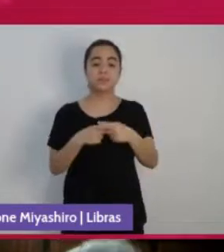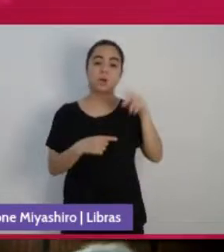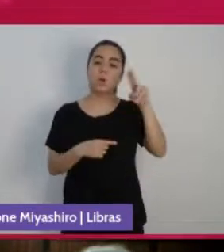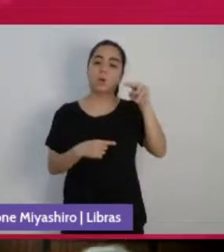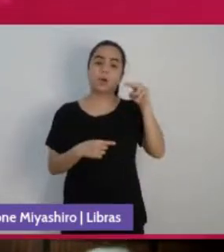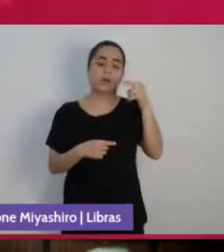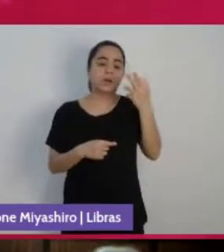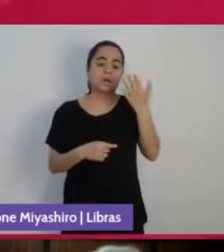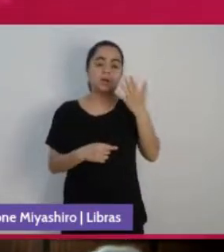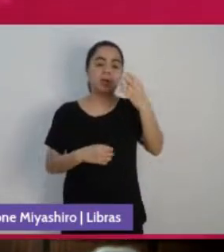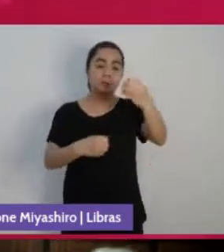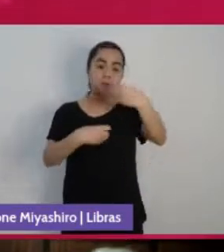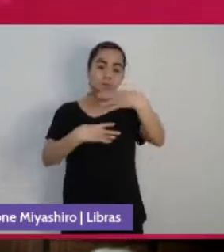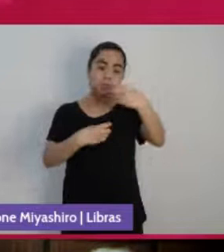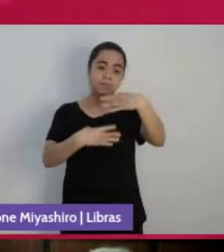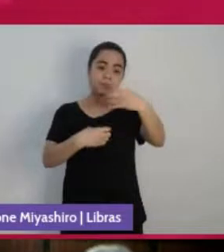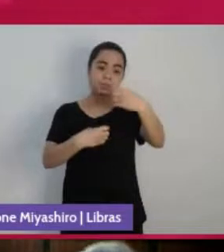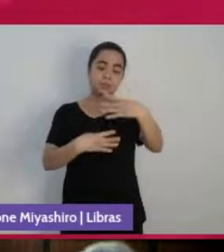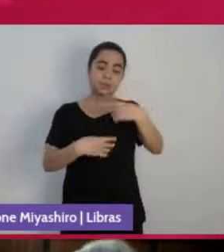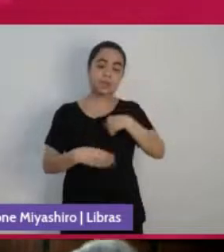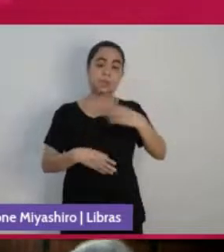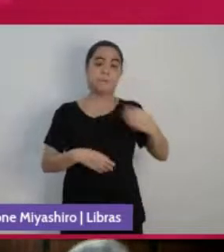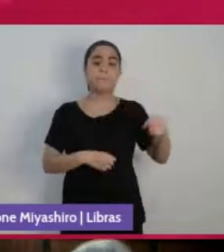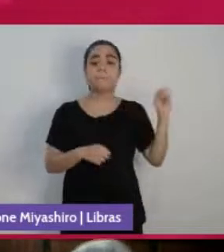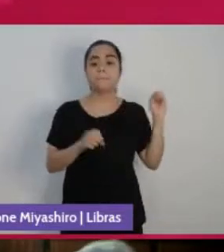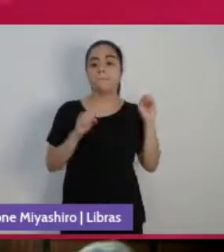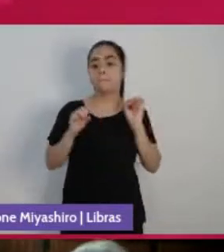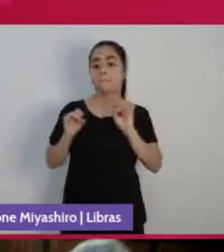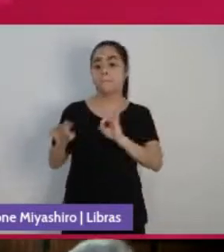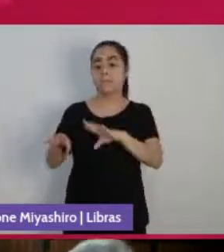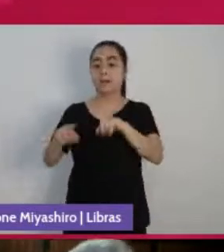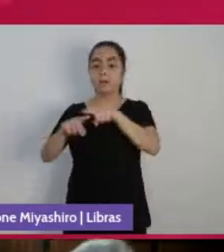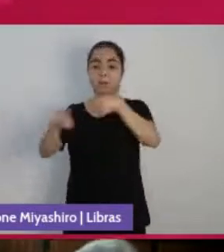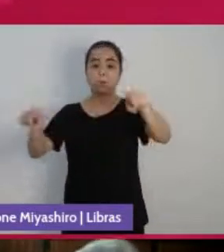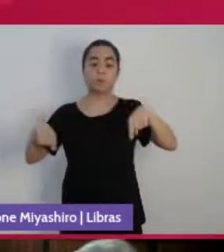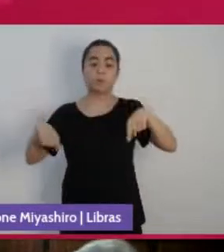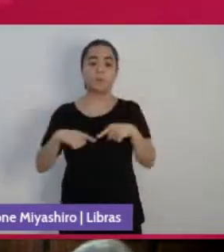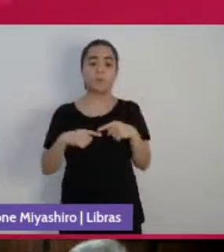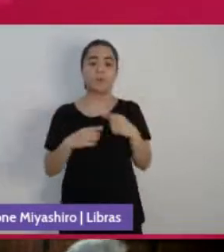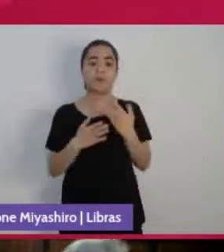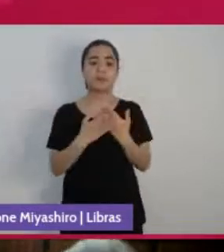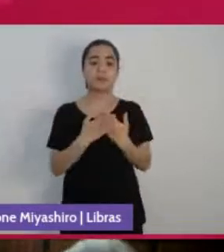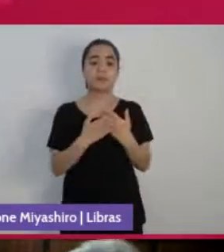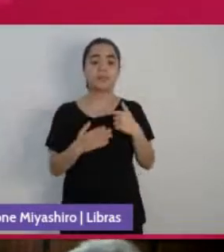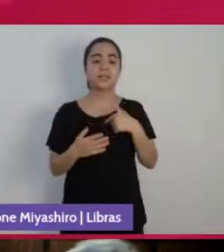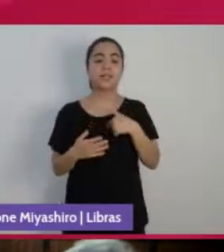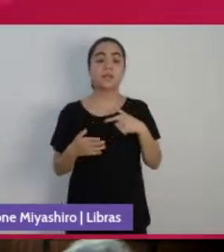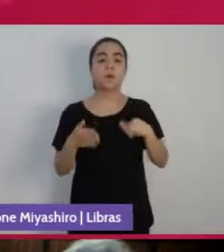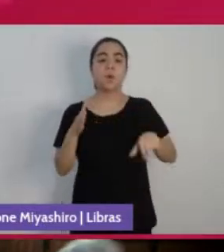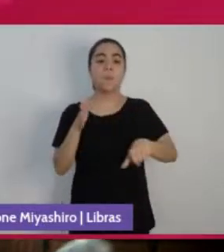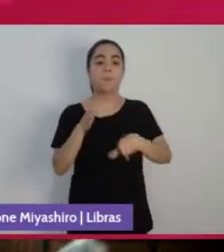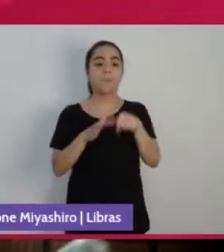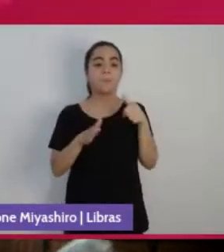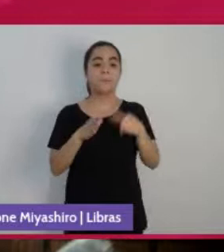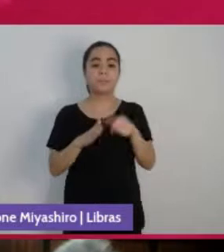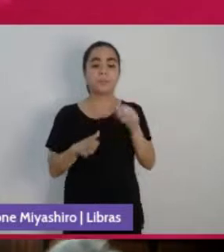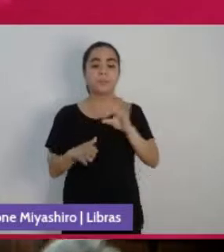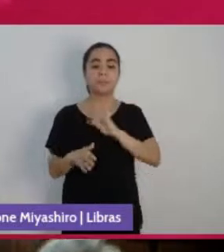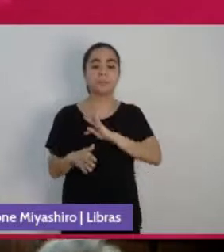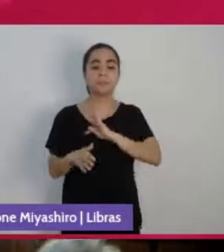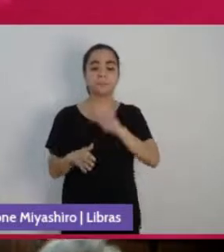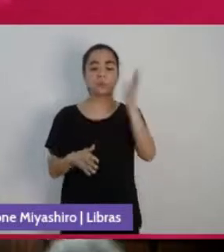fui jogada numa sala, que eu fui uma das primeiras técnicas do Brasil a fazer mamografia. Então, não tinha quem